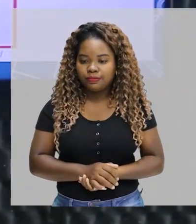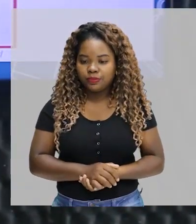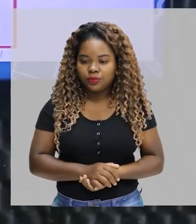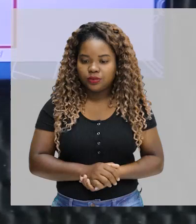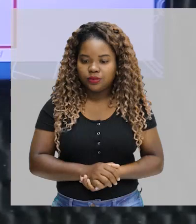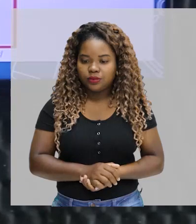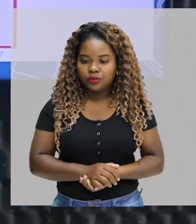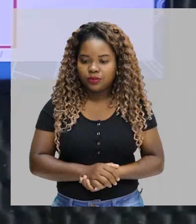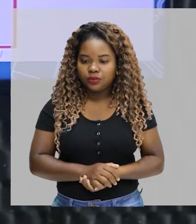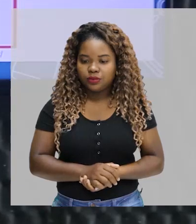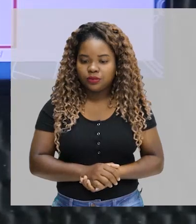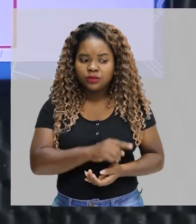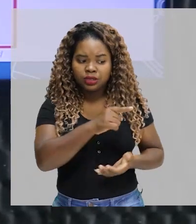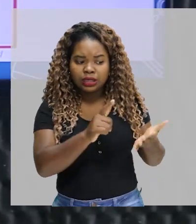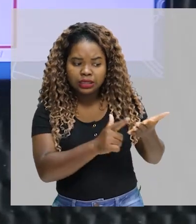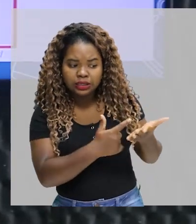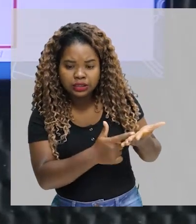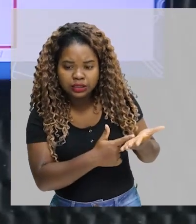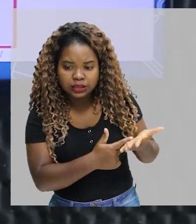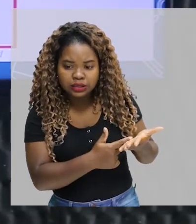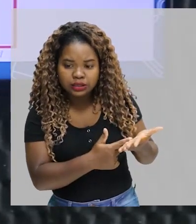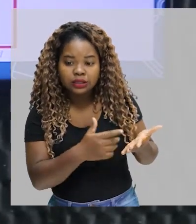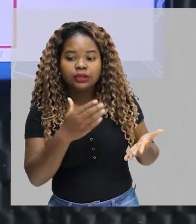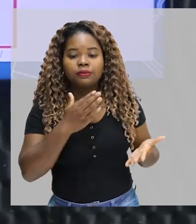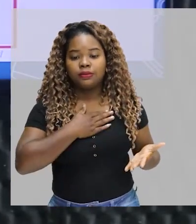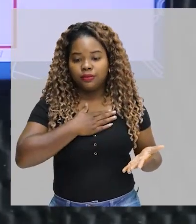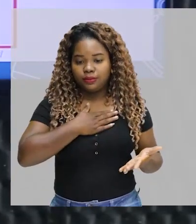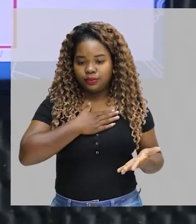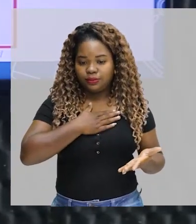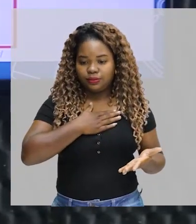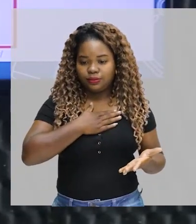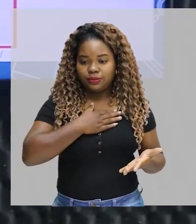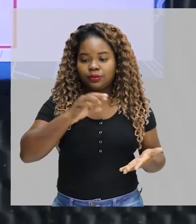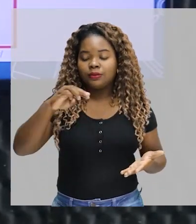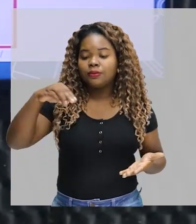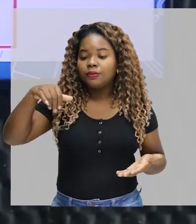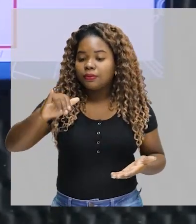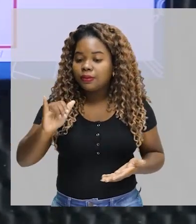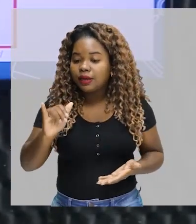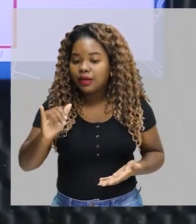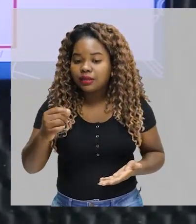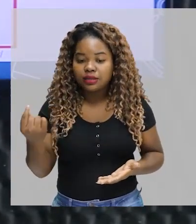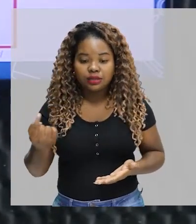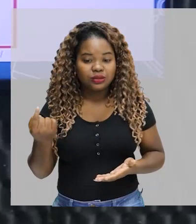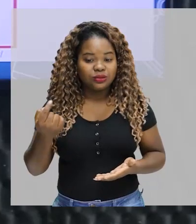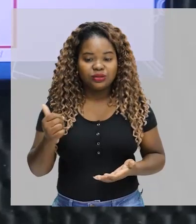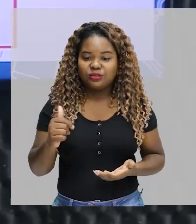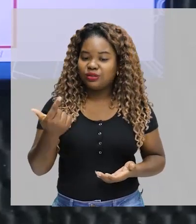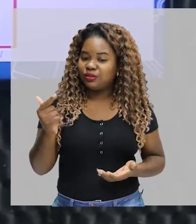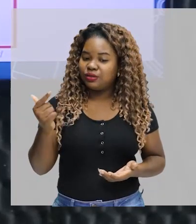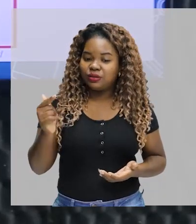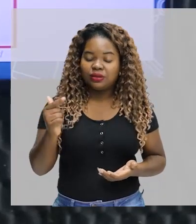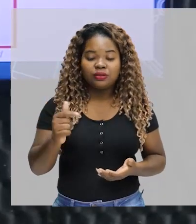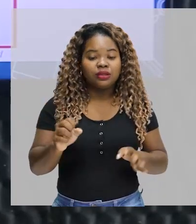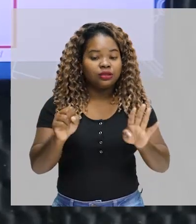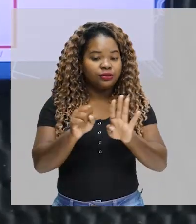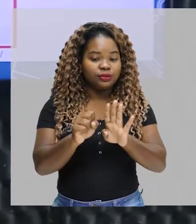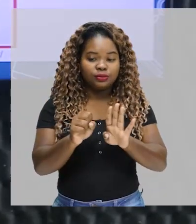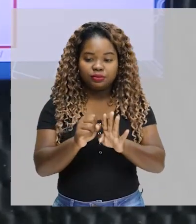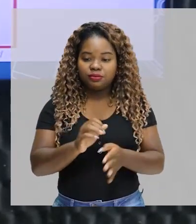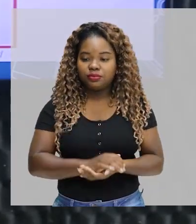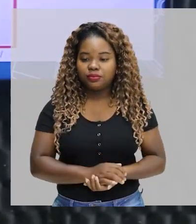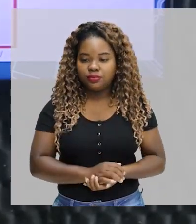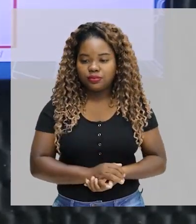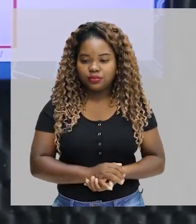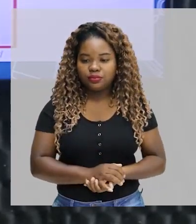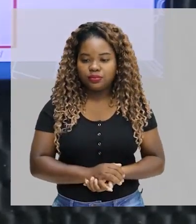is mine. Esse livro é meu. Meu está sozinho, não acompanha o substantivo. Então, nesse caso,